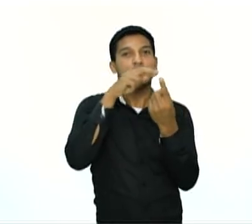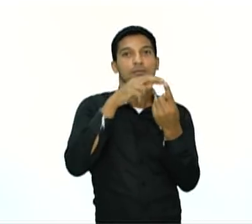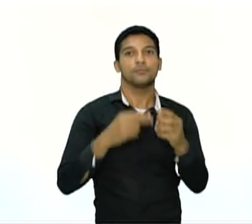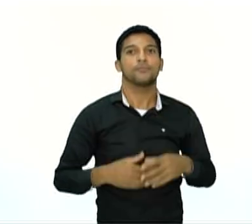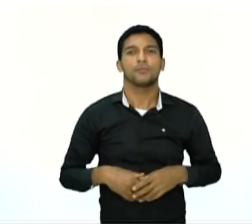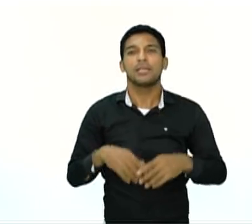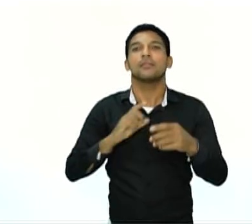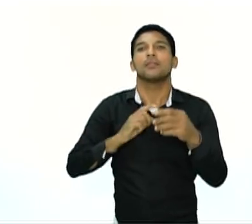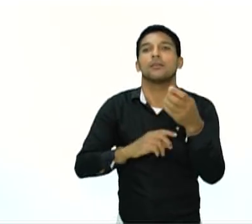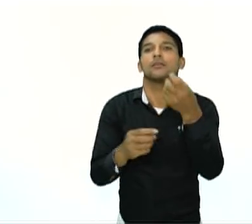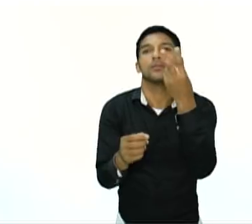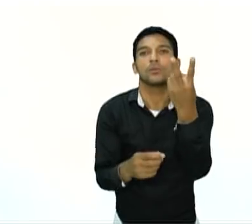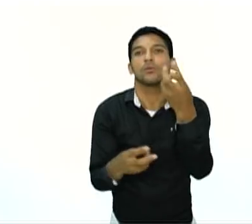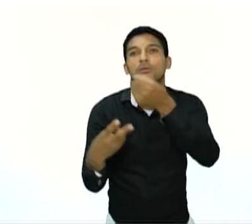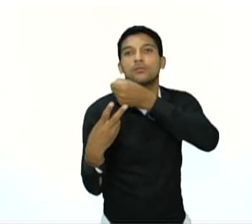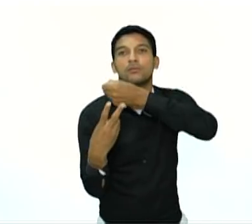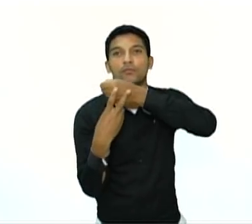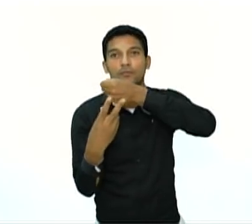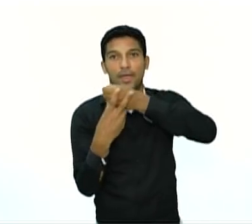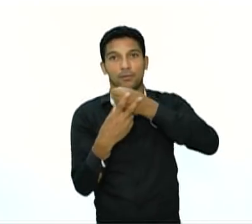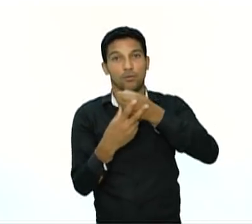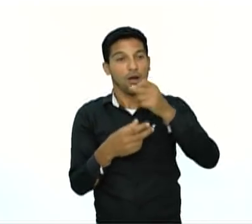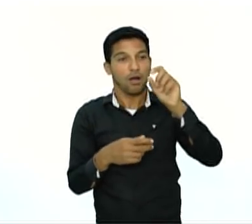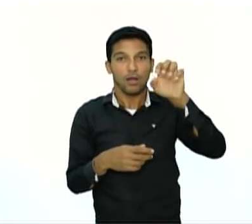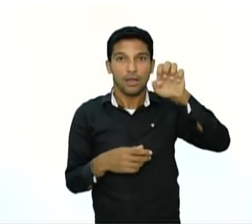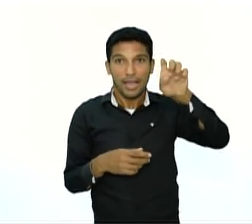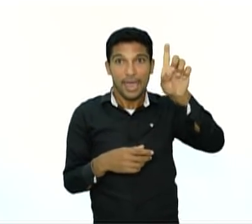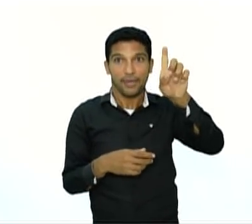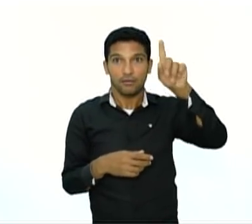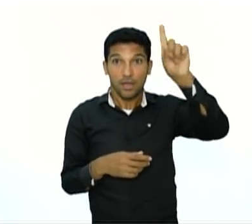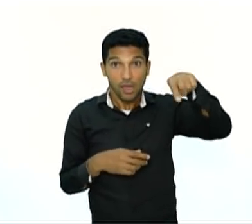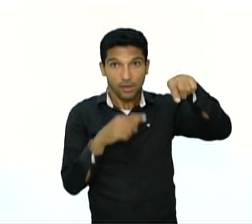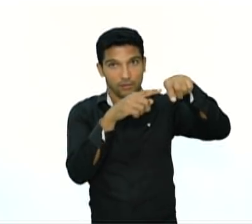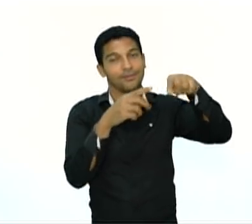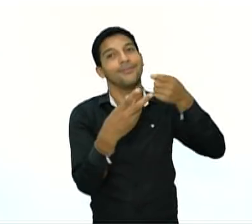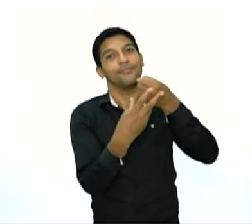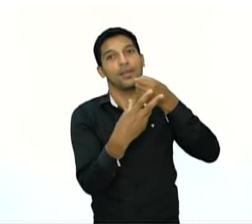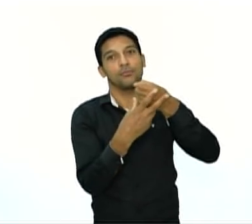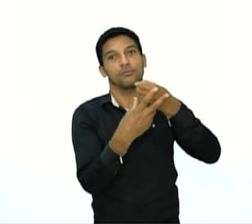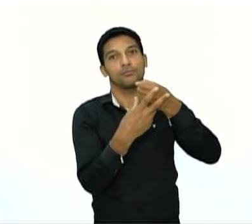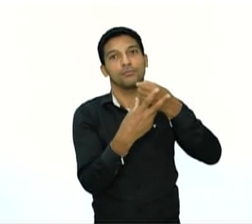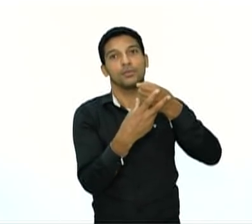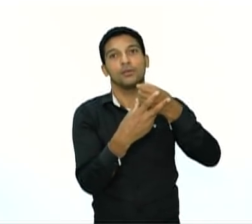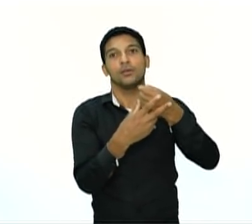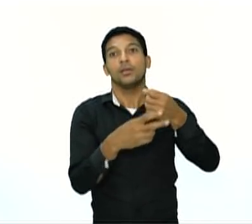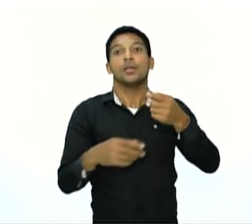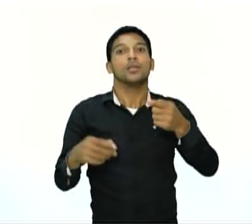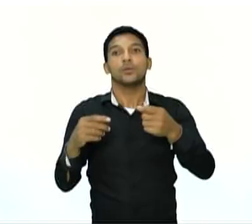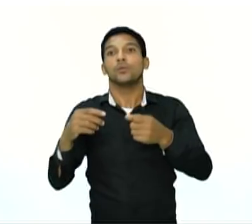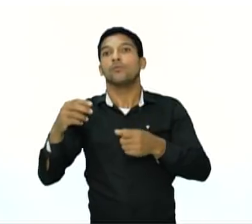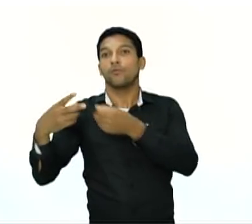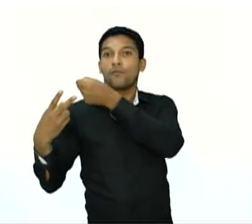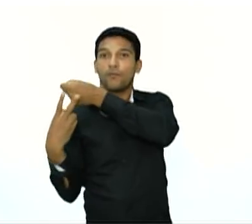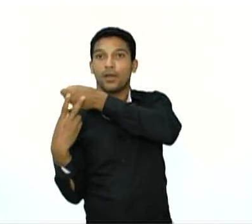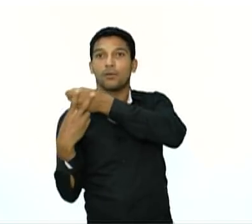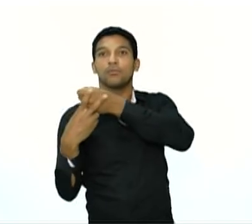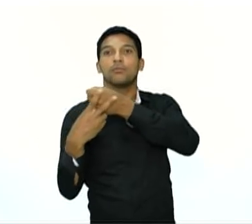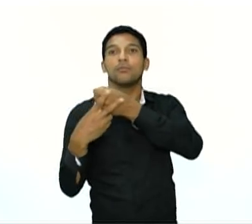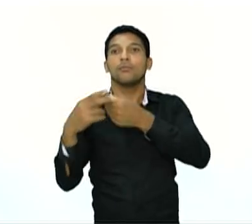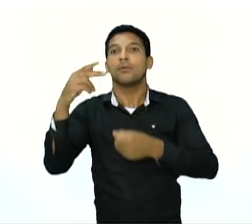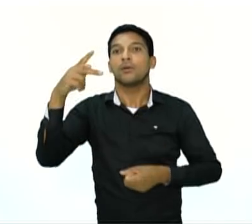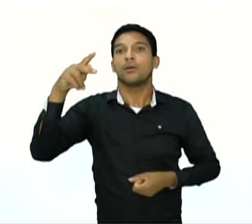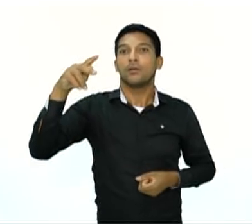que é o verbo ser, e o segundo é o verbo pesquisar, em pesquisem.